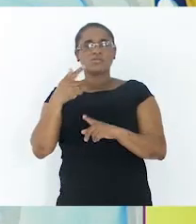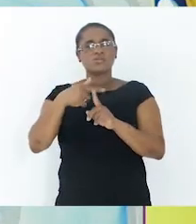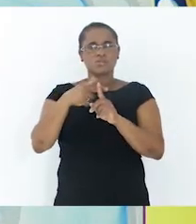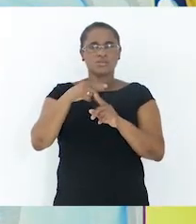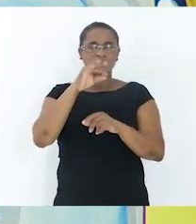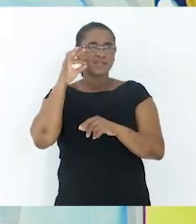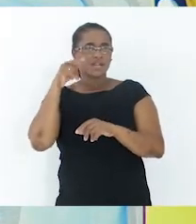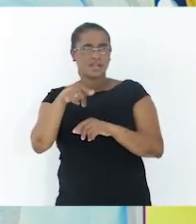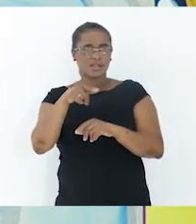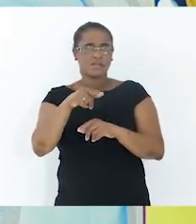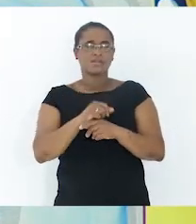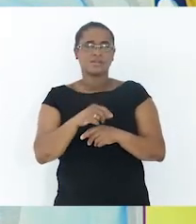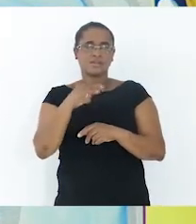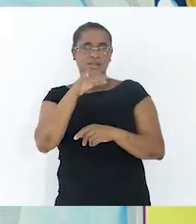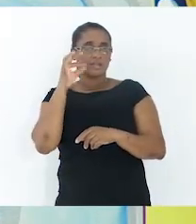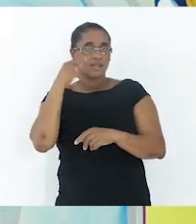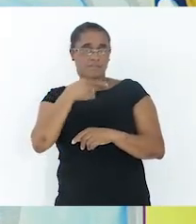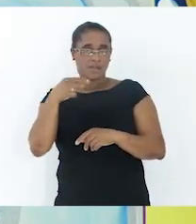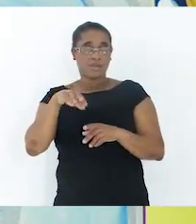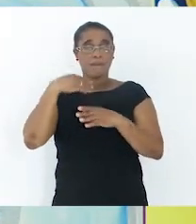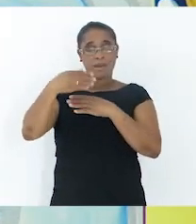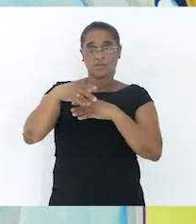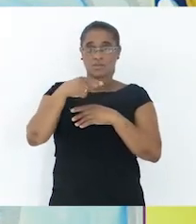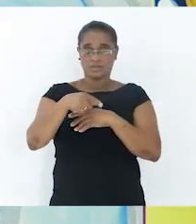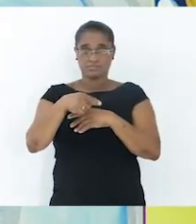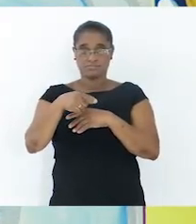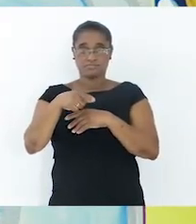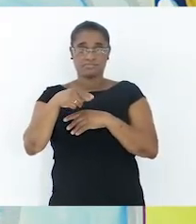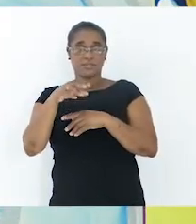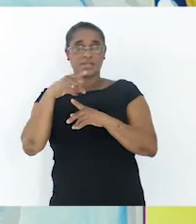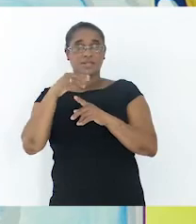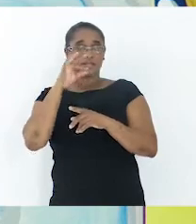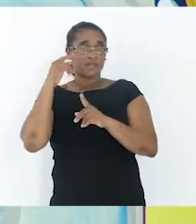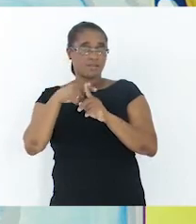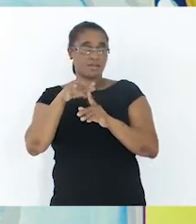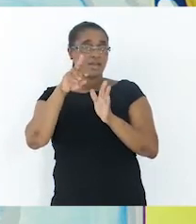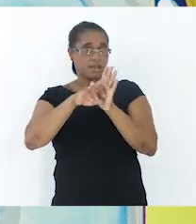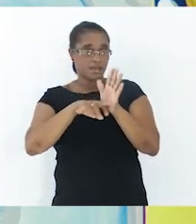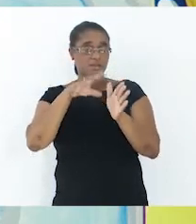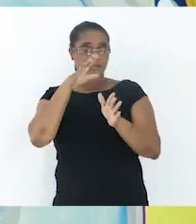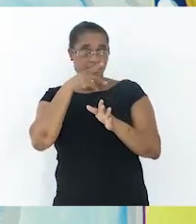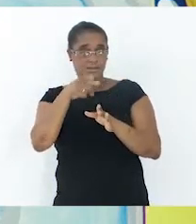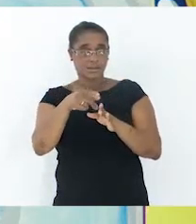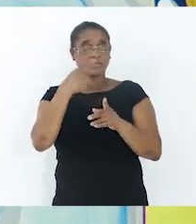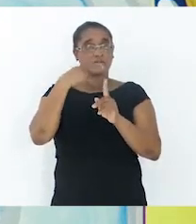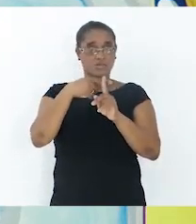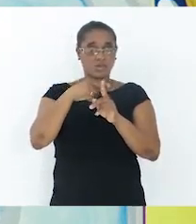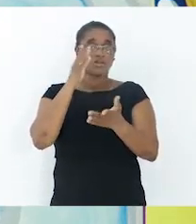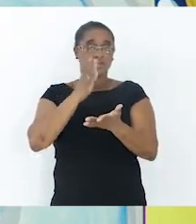menos, passa sinal mais, porque a regra diz que devemos somar, então em vez de subtrair, vamos somar, trocamos esse